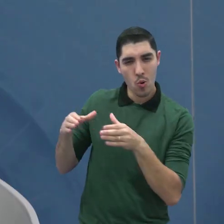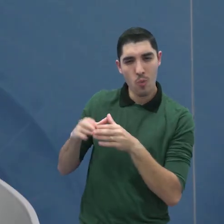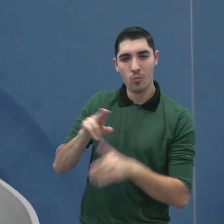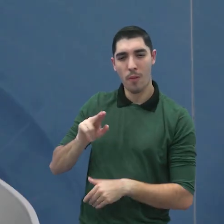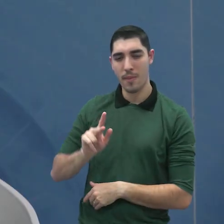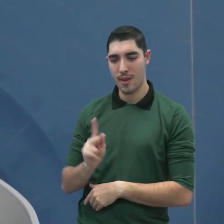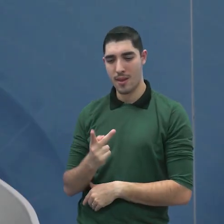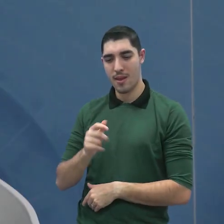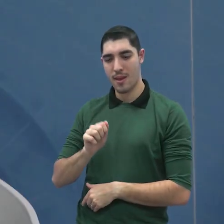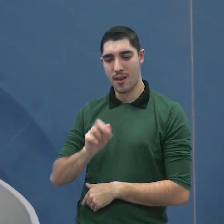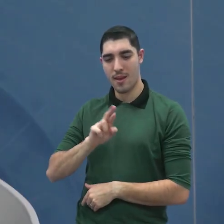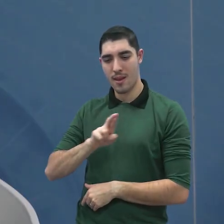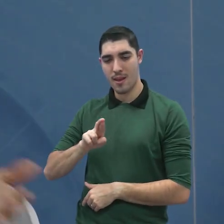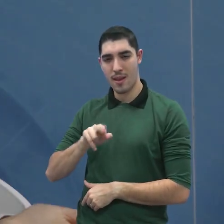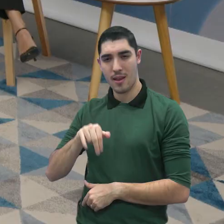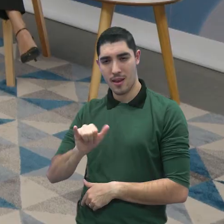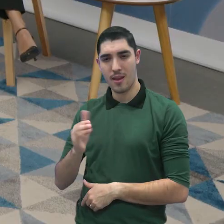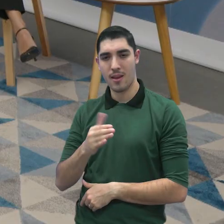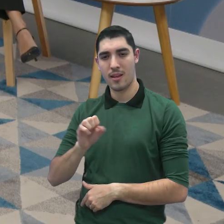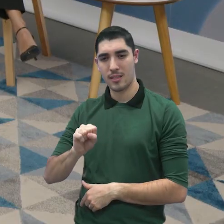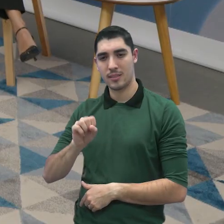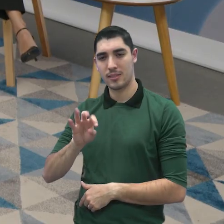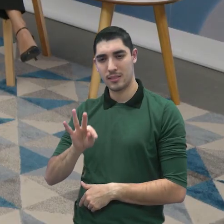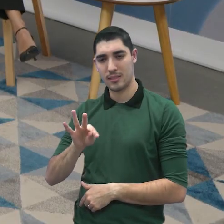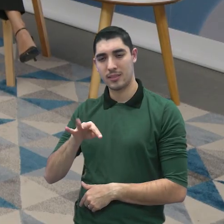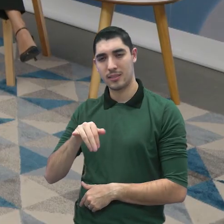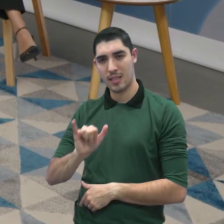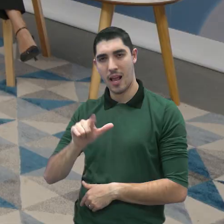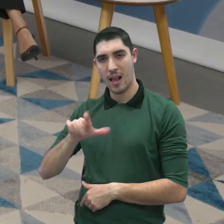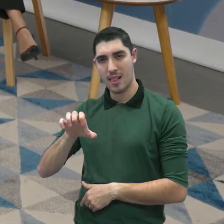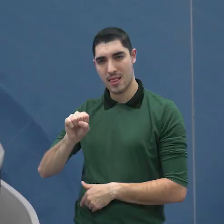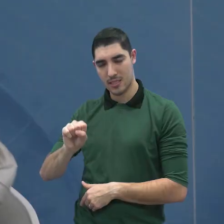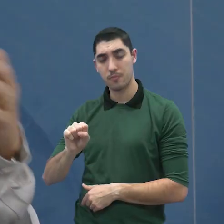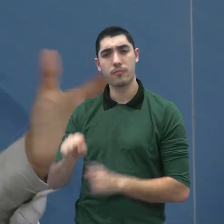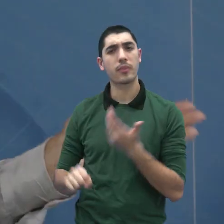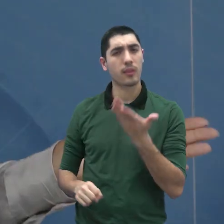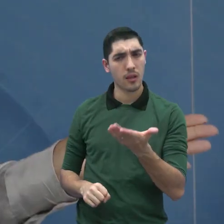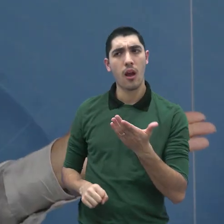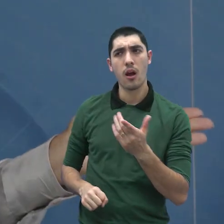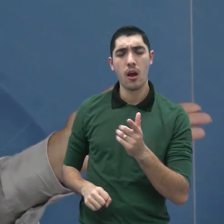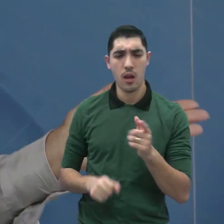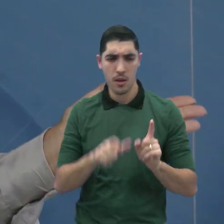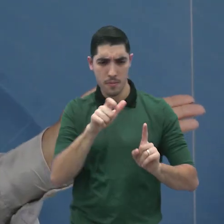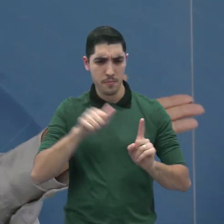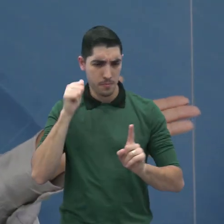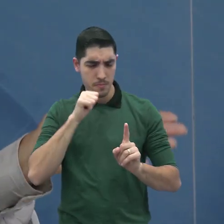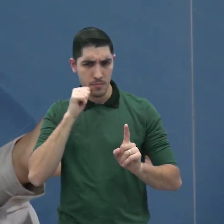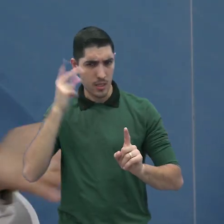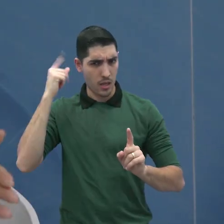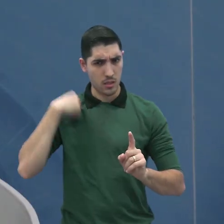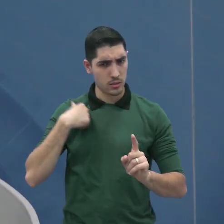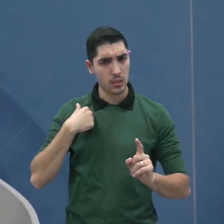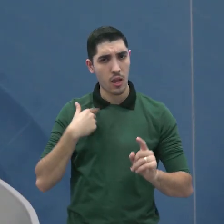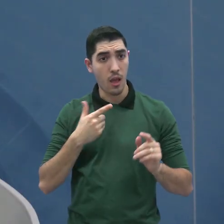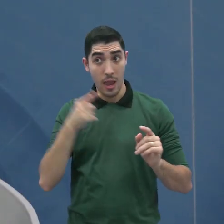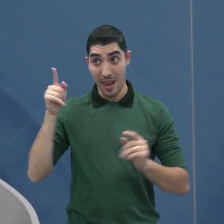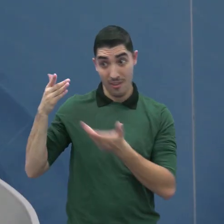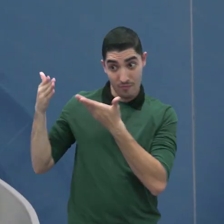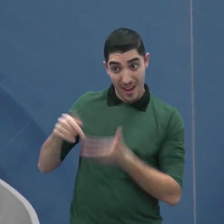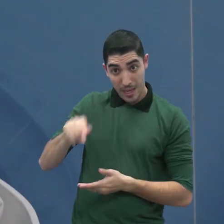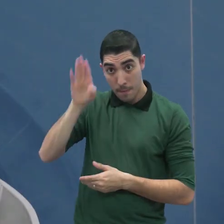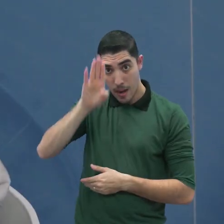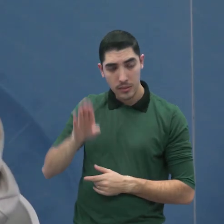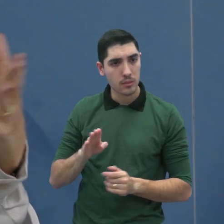Harry Styles. E ele foi um que, assim, acho que todas as minhas pacientes da época que ele veio para cá estavam